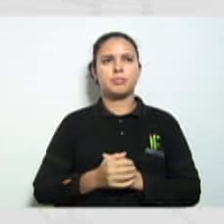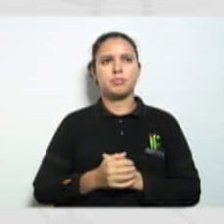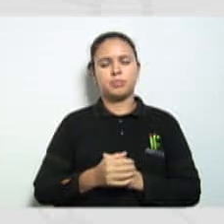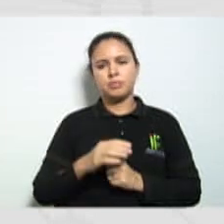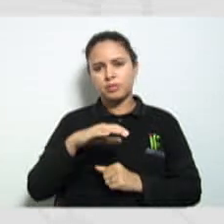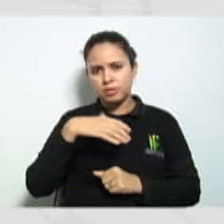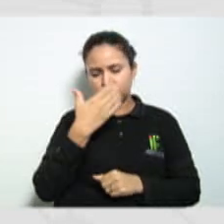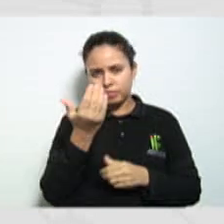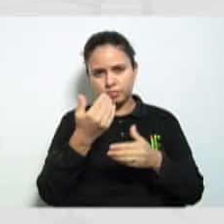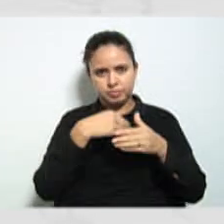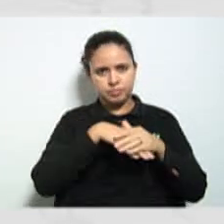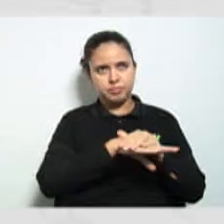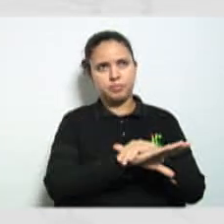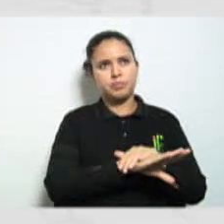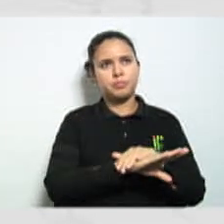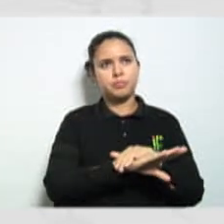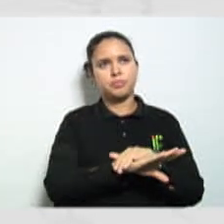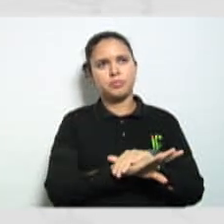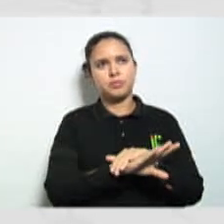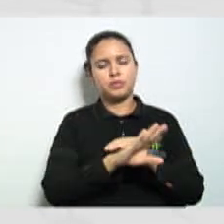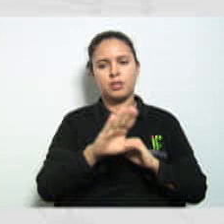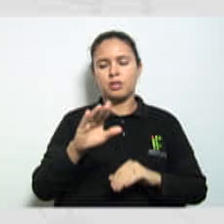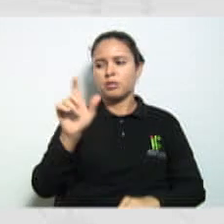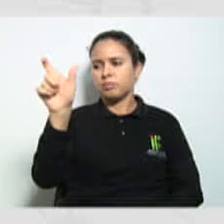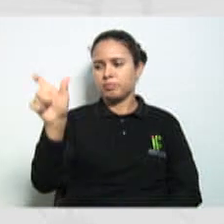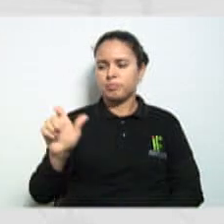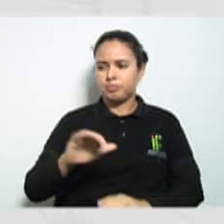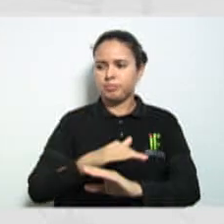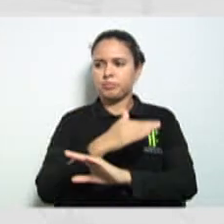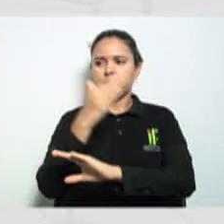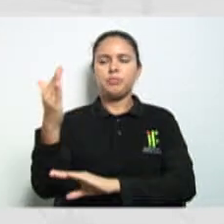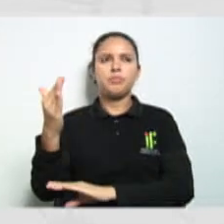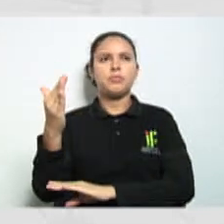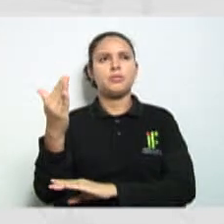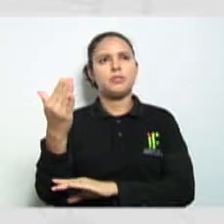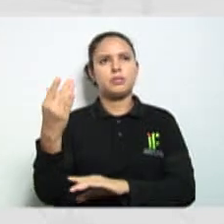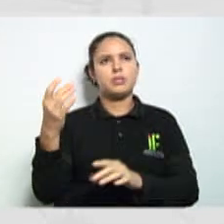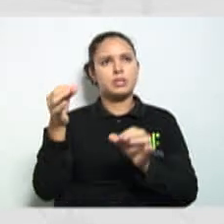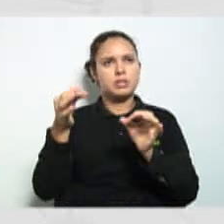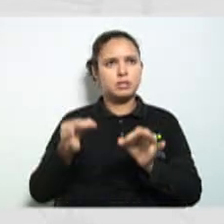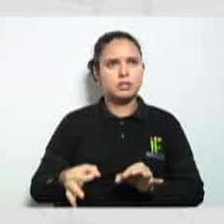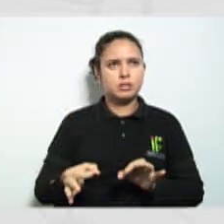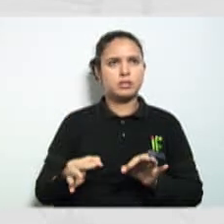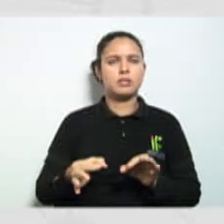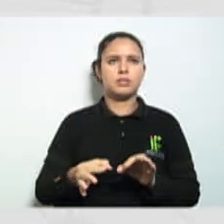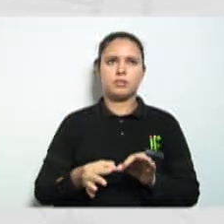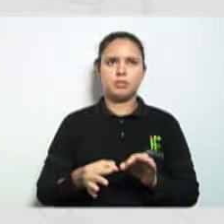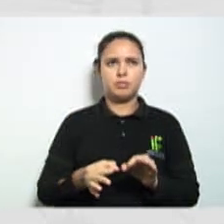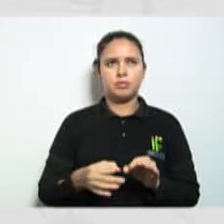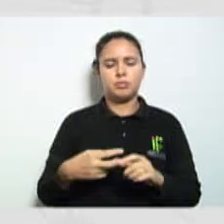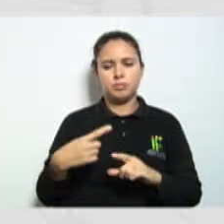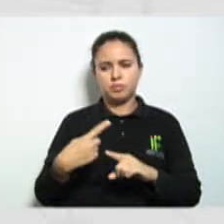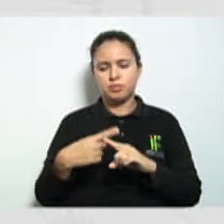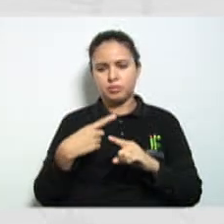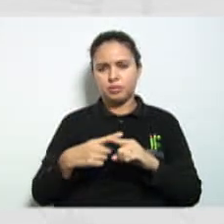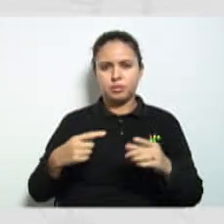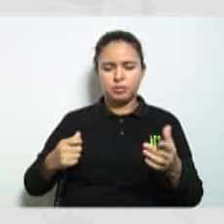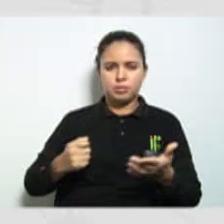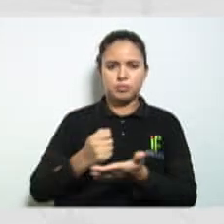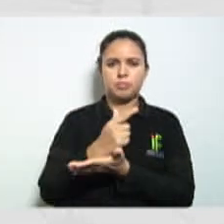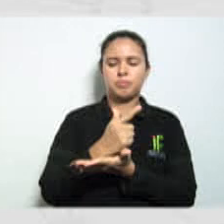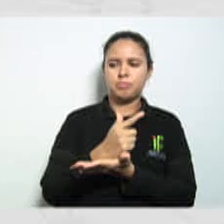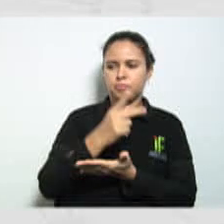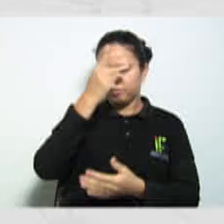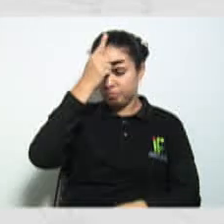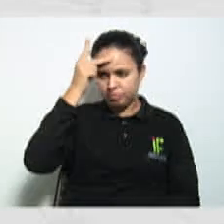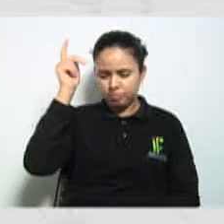estoque. É operações com terceiros? Correto. Por quê? Porque comprou de um produtor rural que não